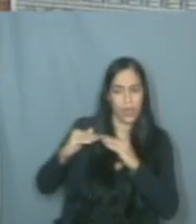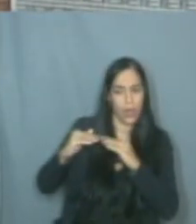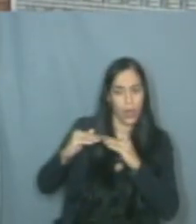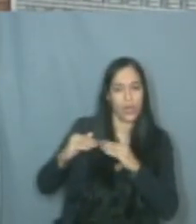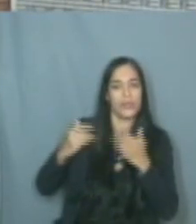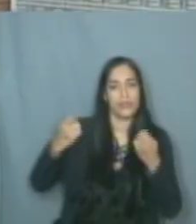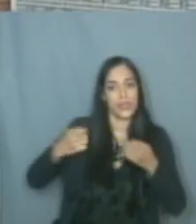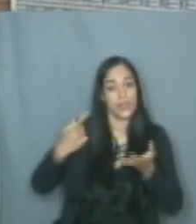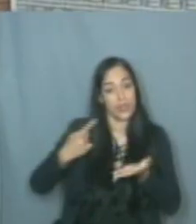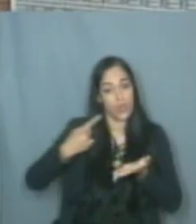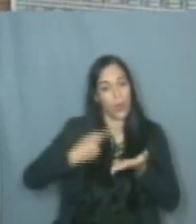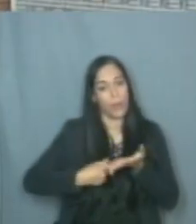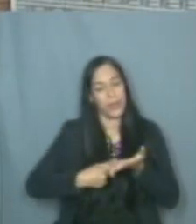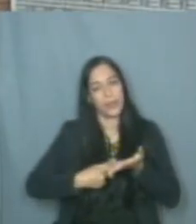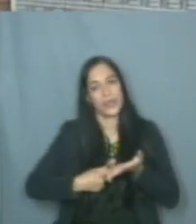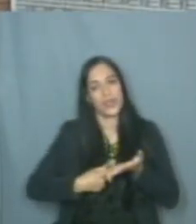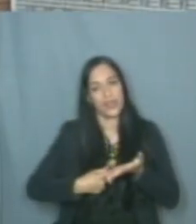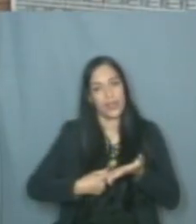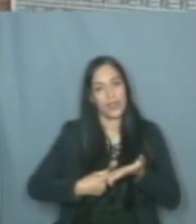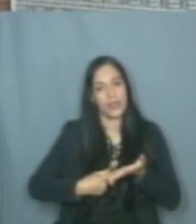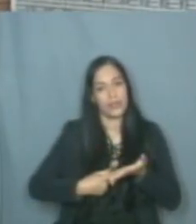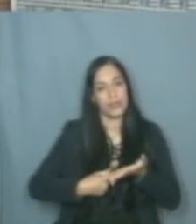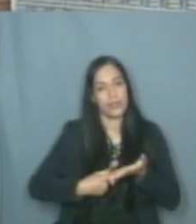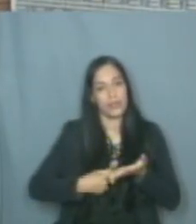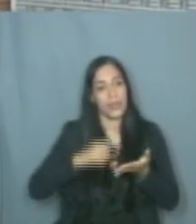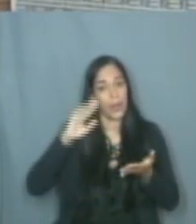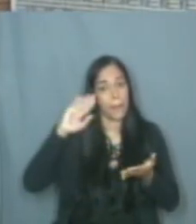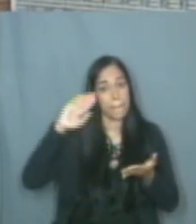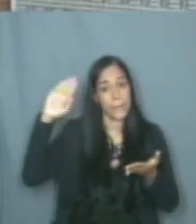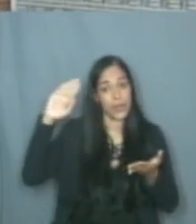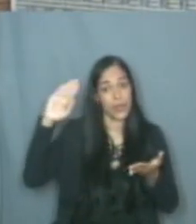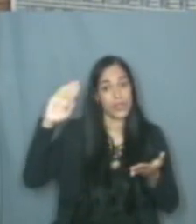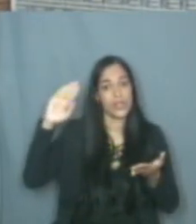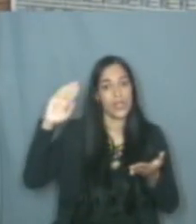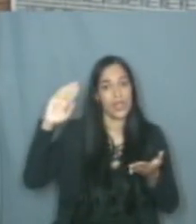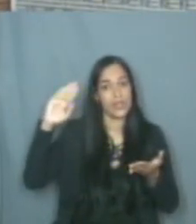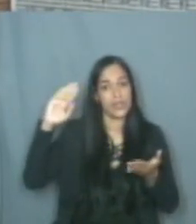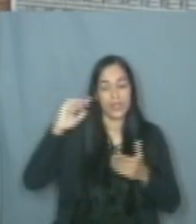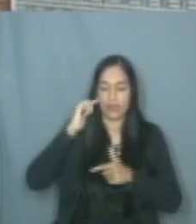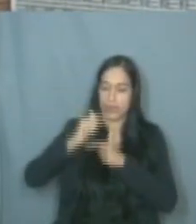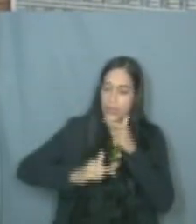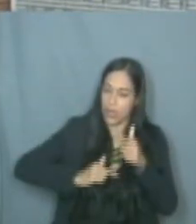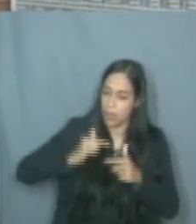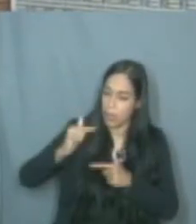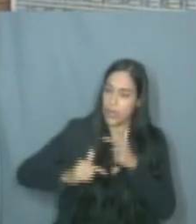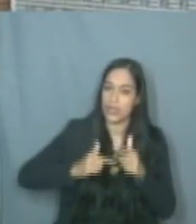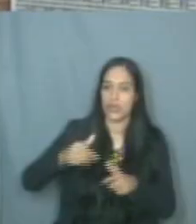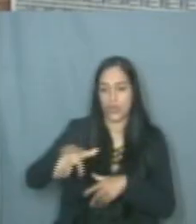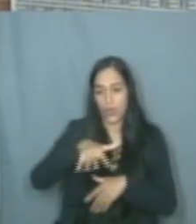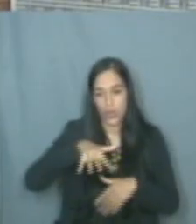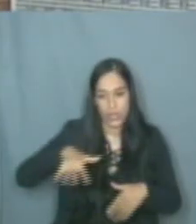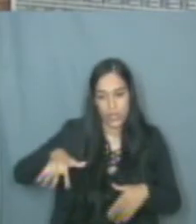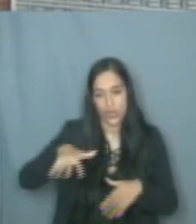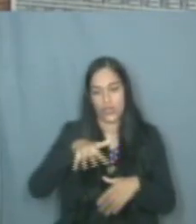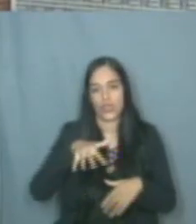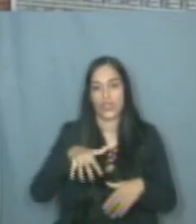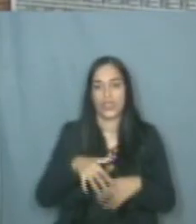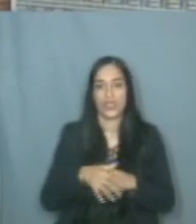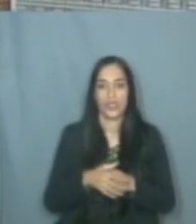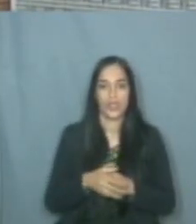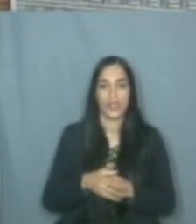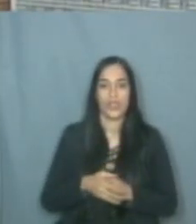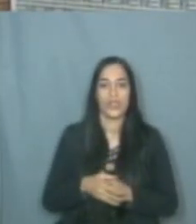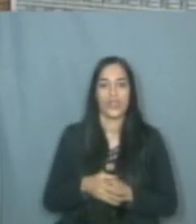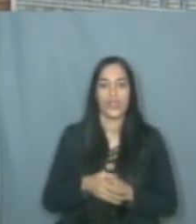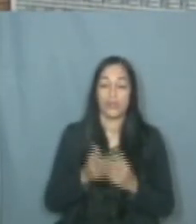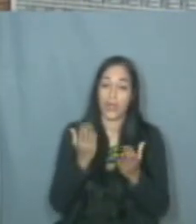se comprometer e tratar isso com prioridade, convocar esses trabalhadores e essas trabalhadoras, e para que